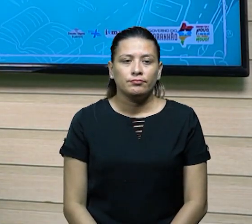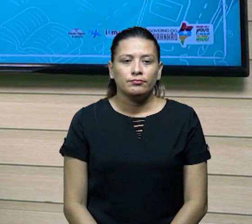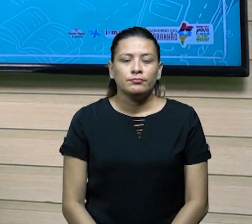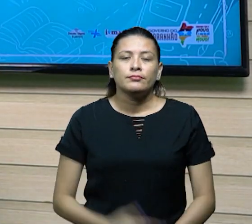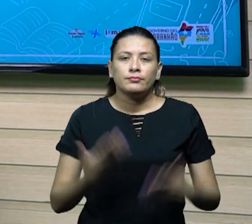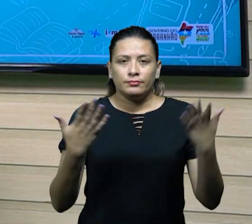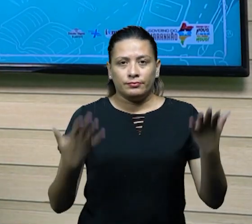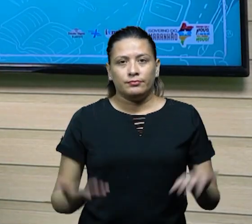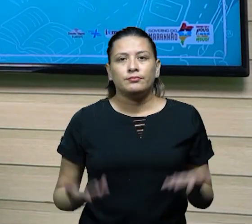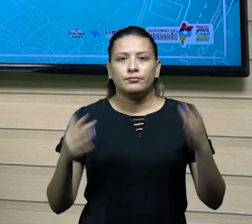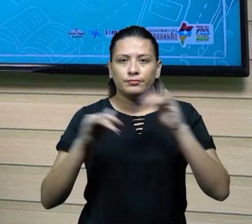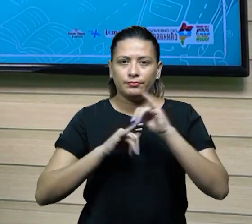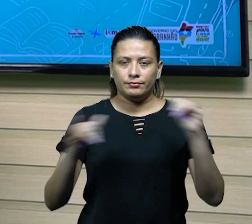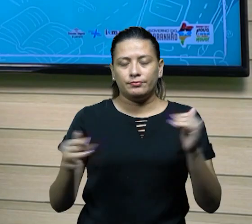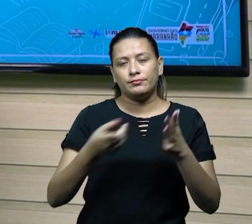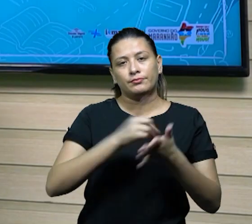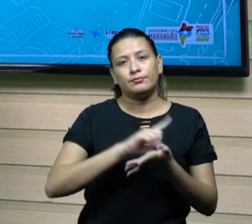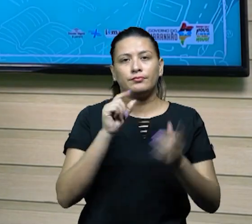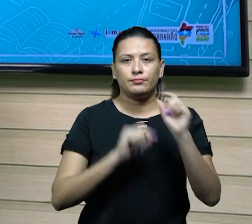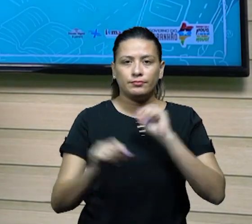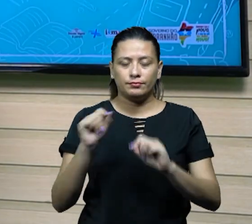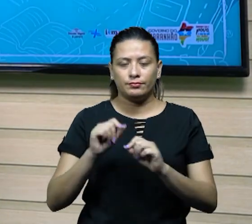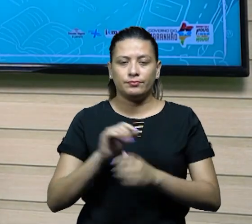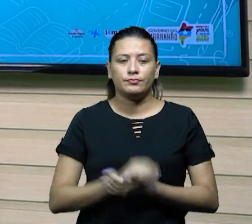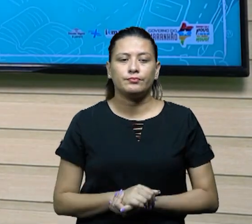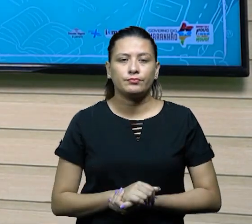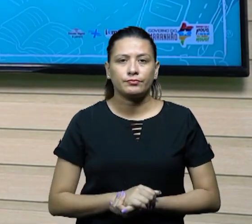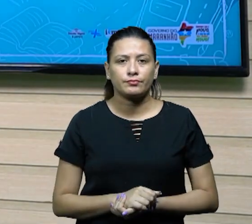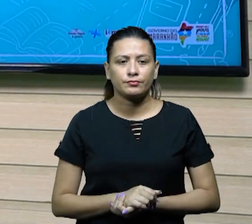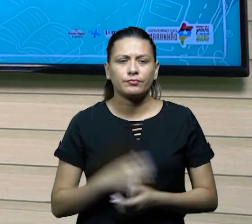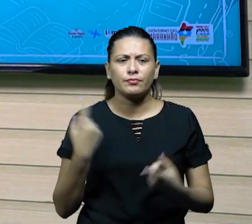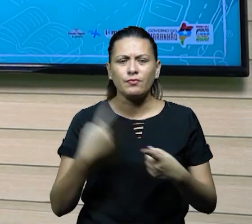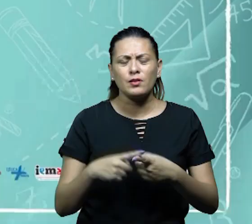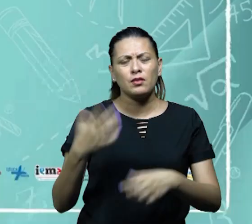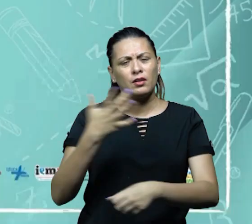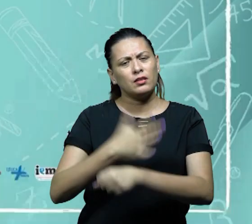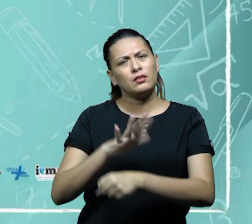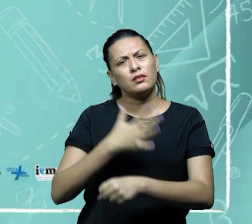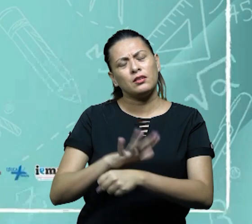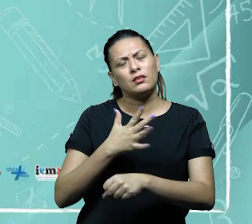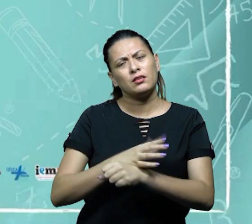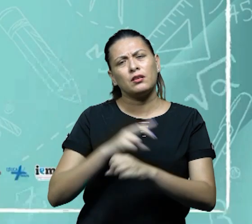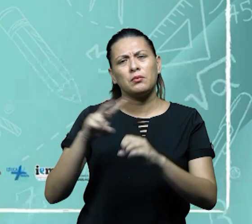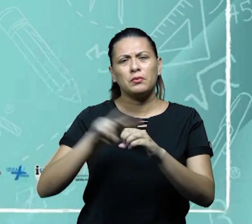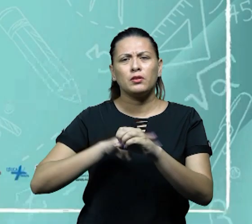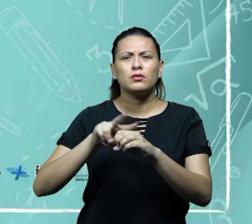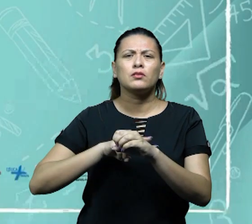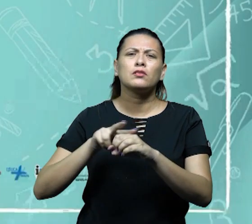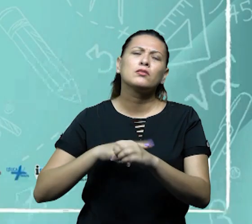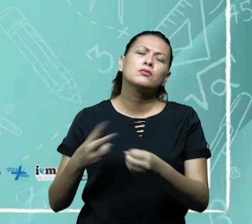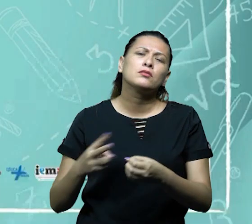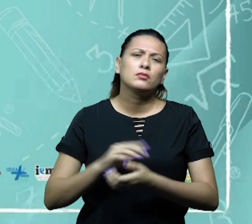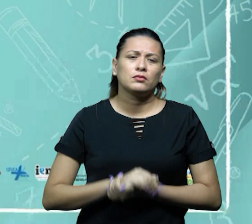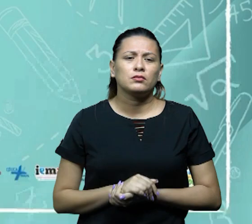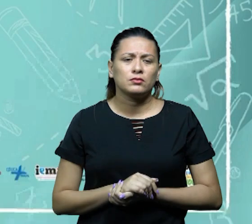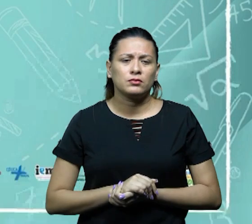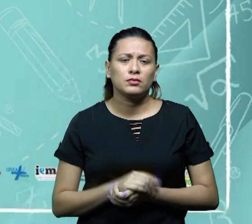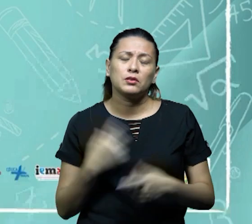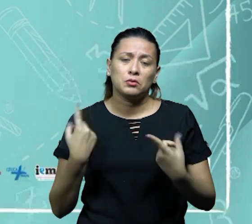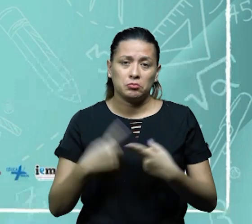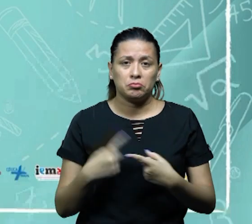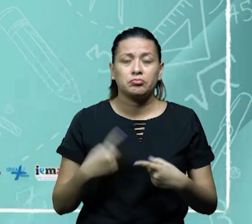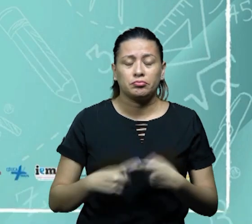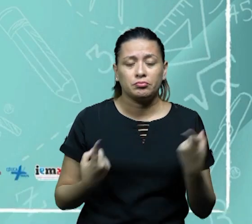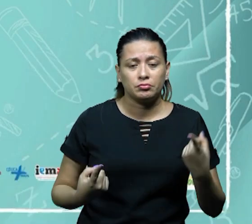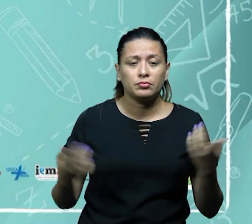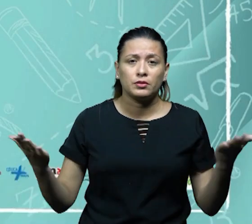forma planejada, porque se não for, não vai surtir o efeito esperado. Aí o que eu falei há pouco para vocês, mais do que nunca,